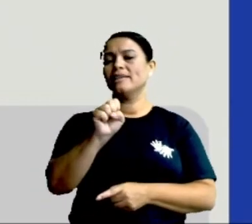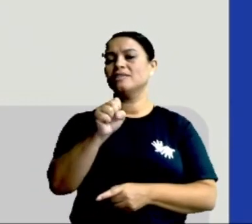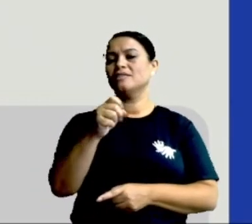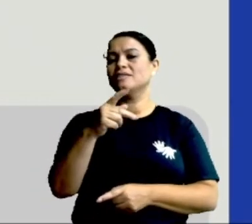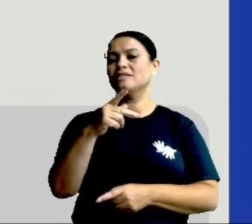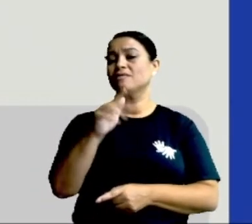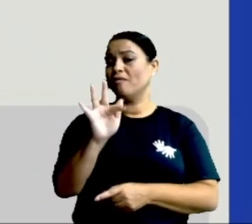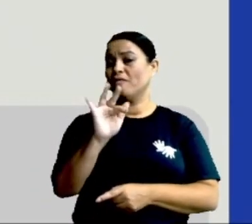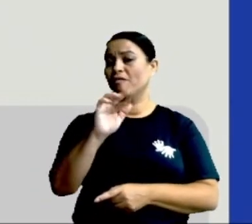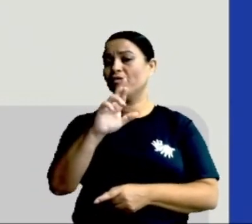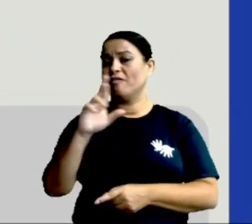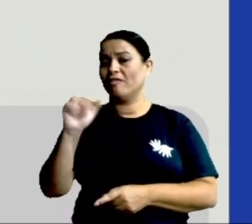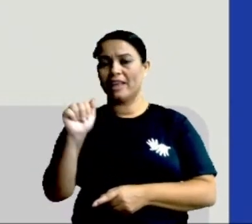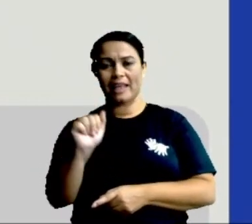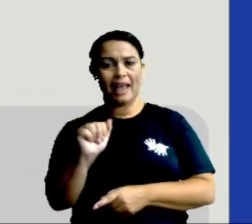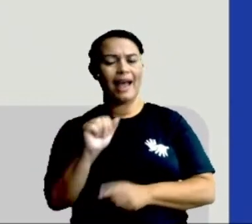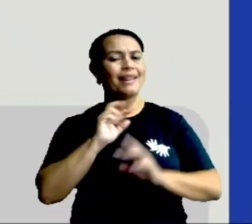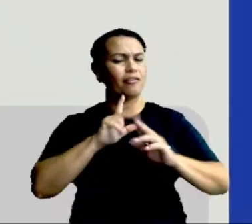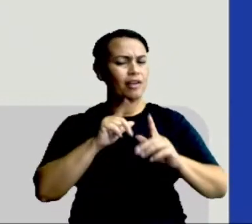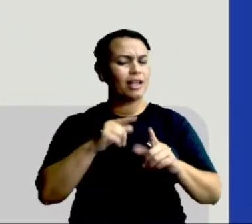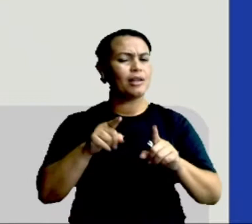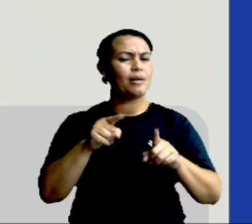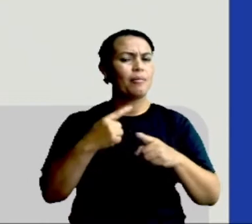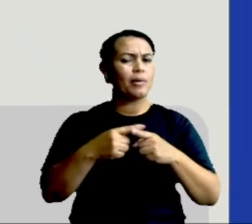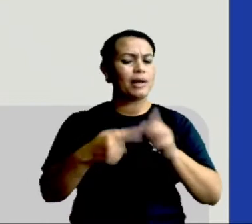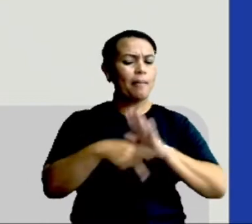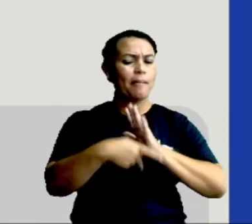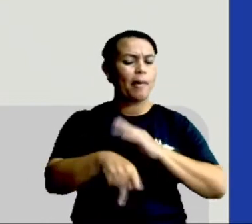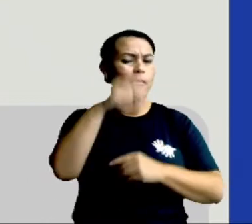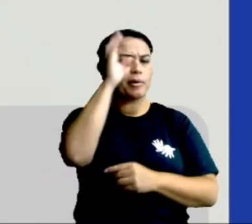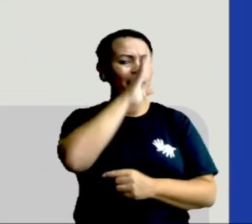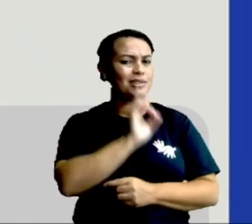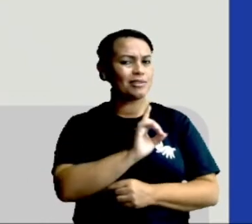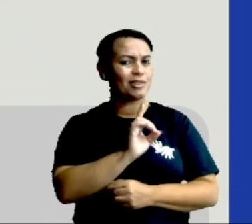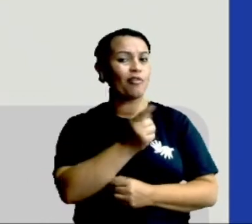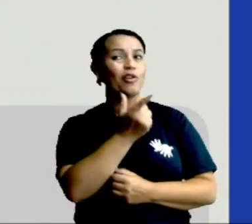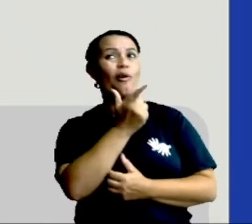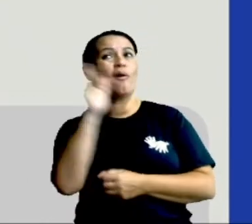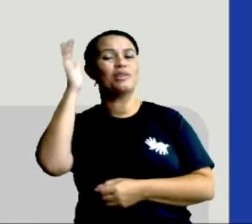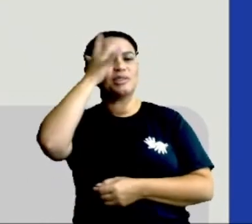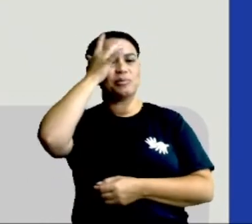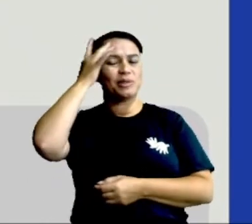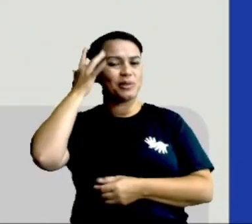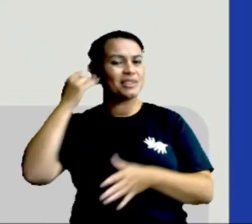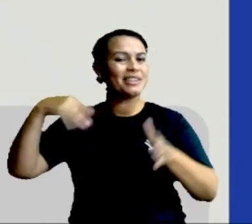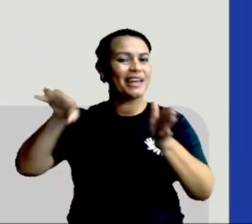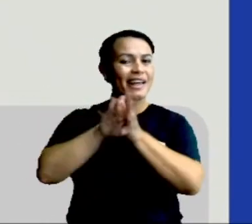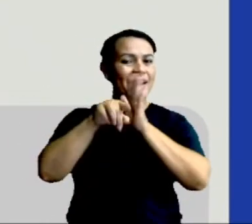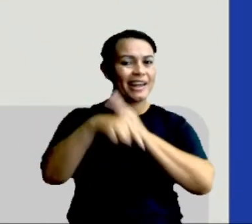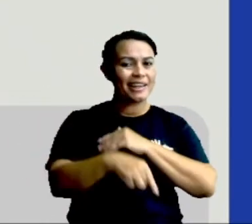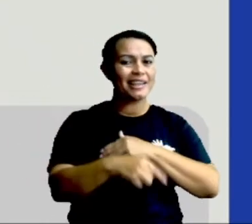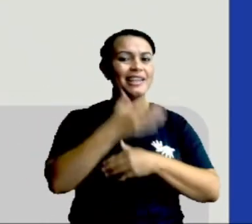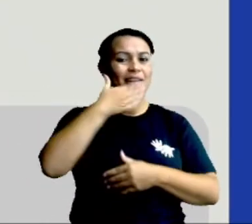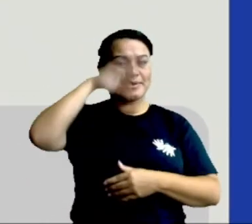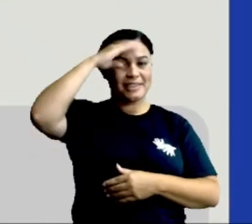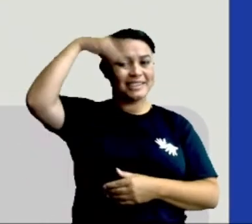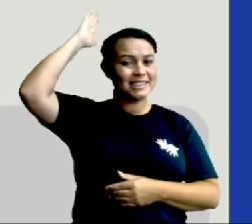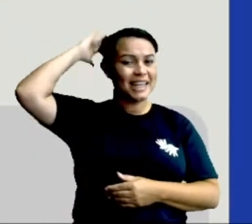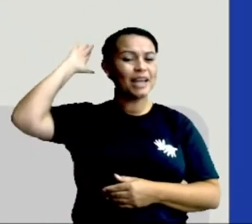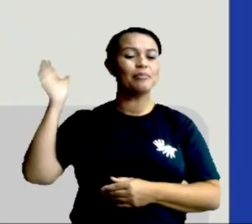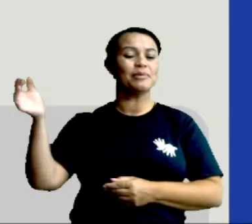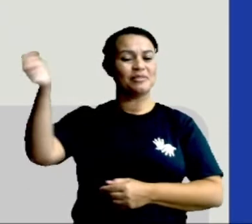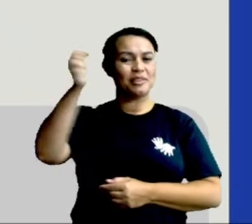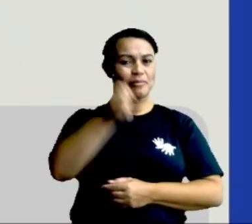essa esfirra, mas não é uma coisa própria do Brasil. Foram os árabes quando vieram para cá como imigrantes e